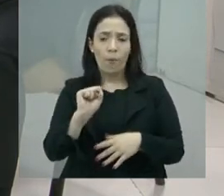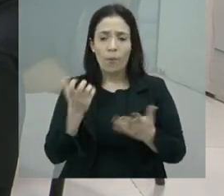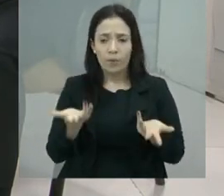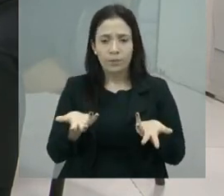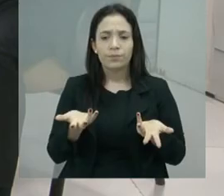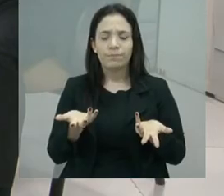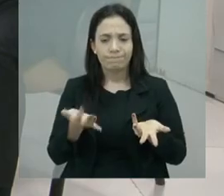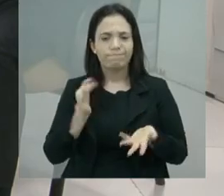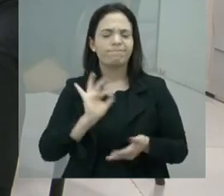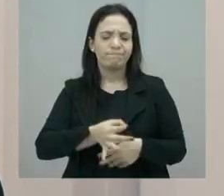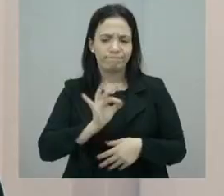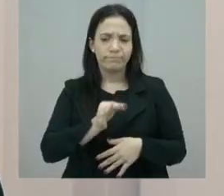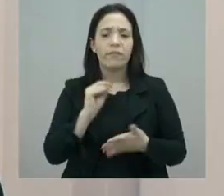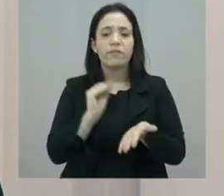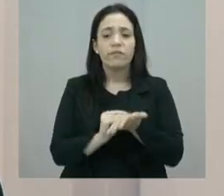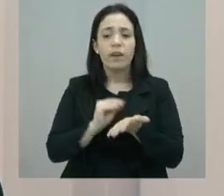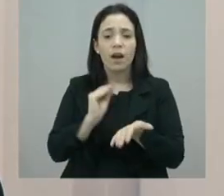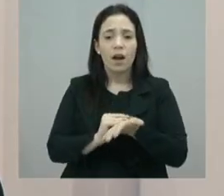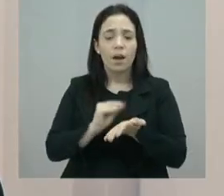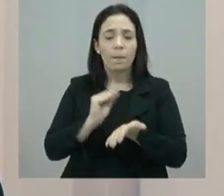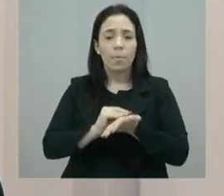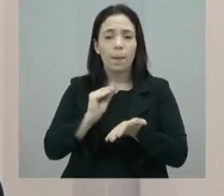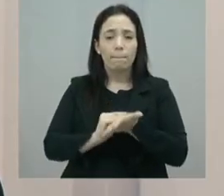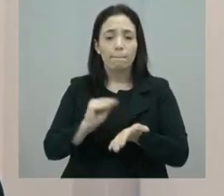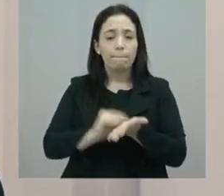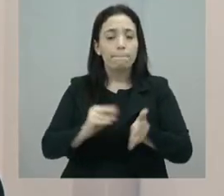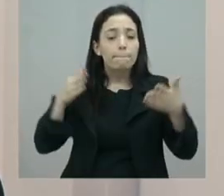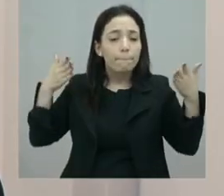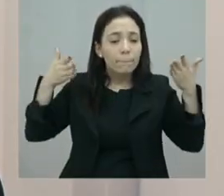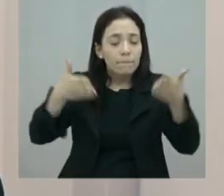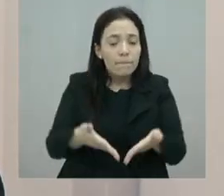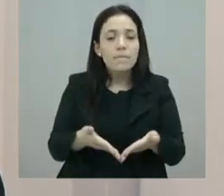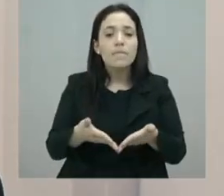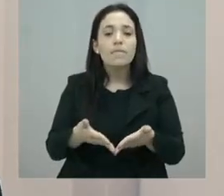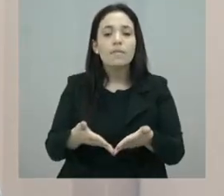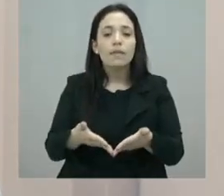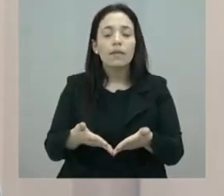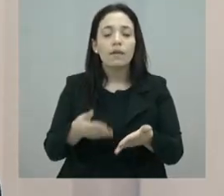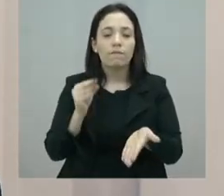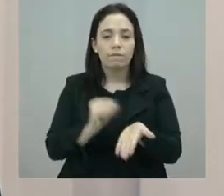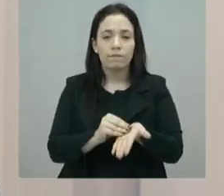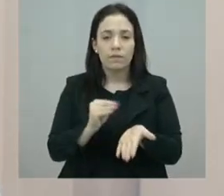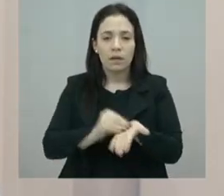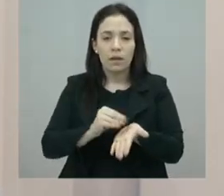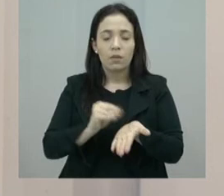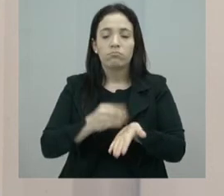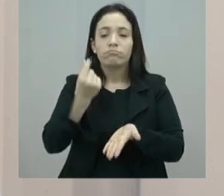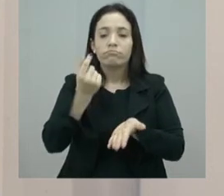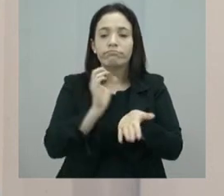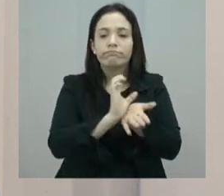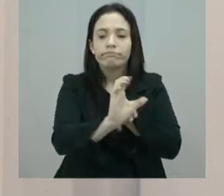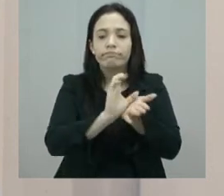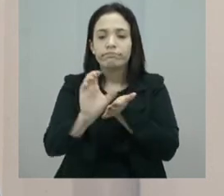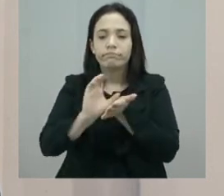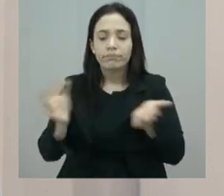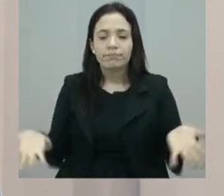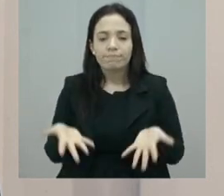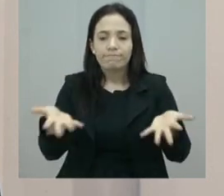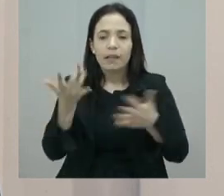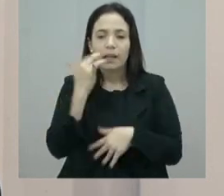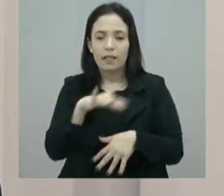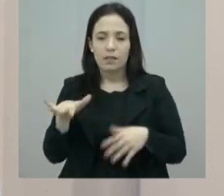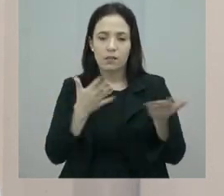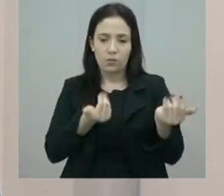falou. Exatamente. É a falta de prioridade na destinação de recursos públicos para a infância e